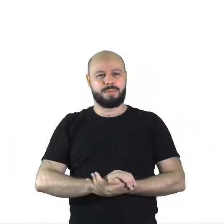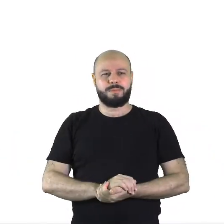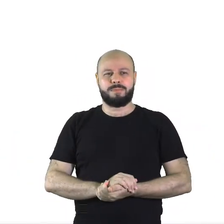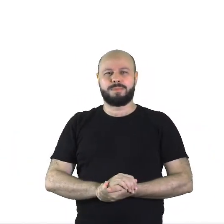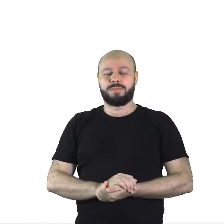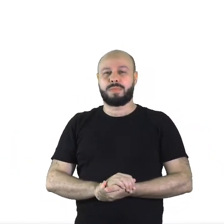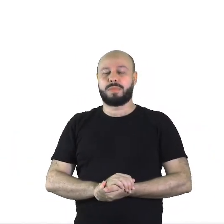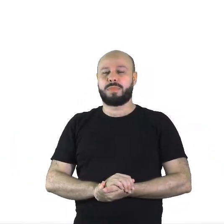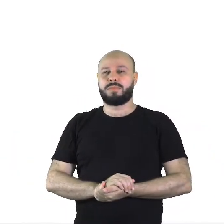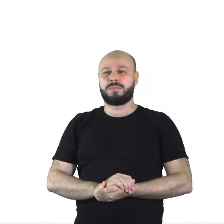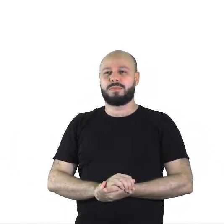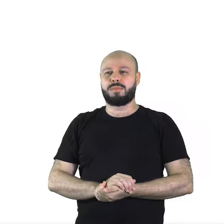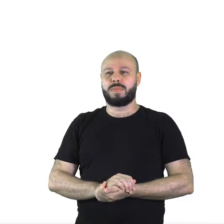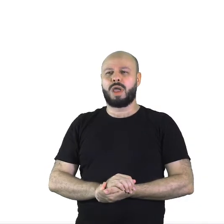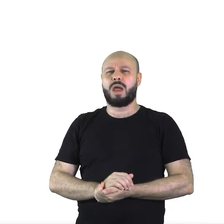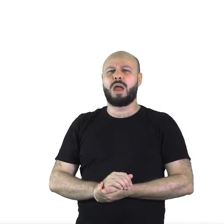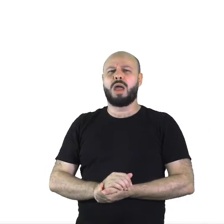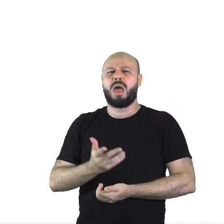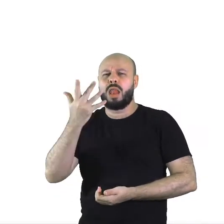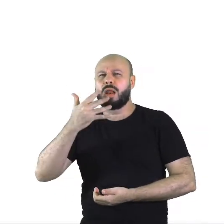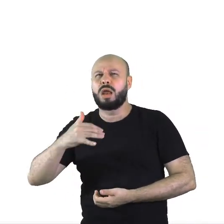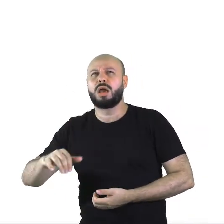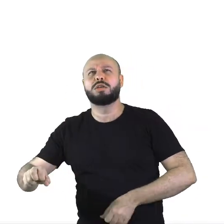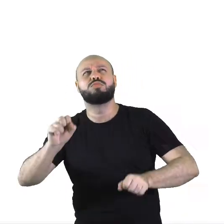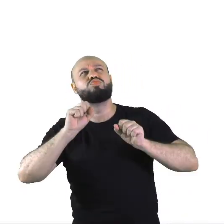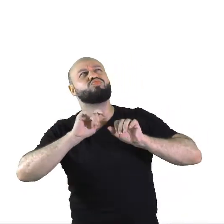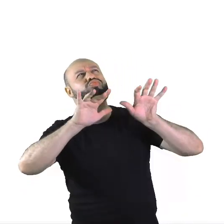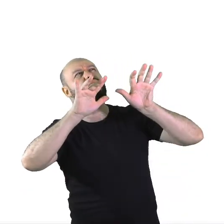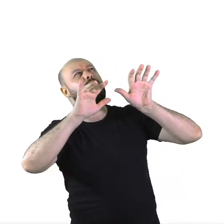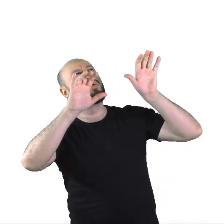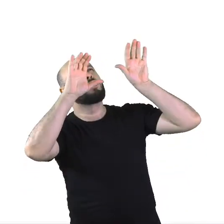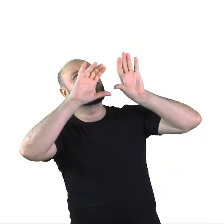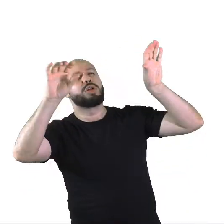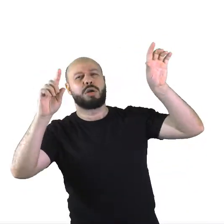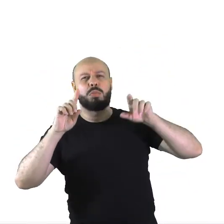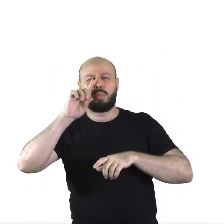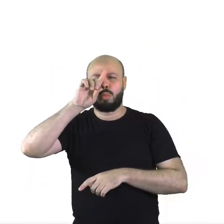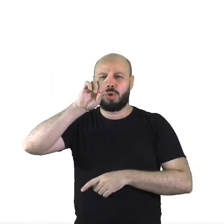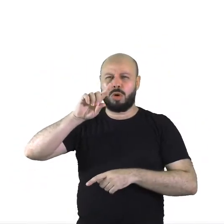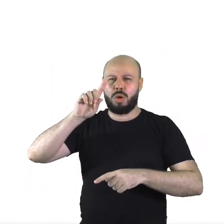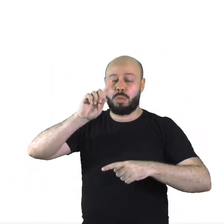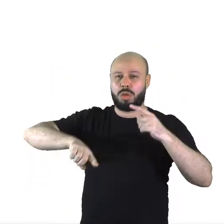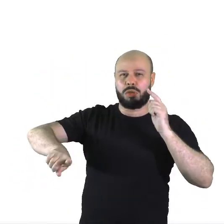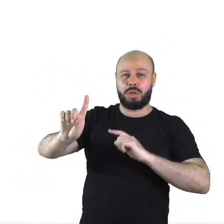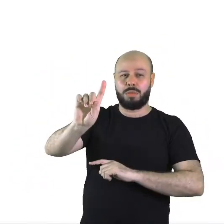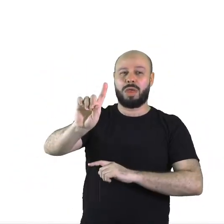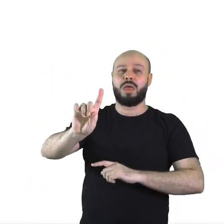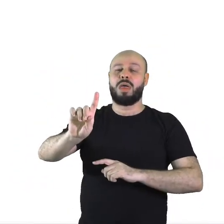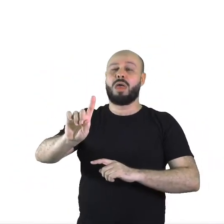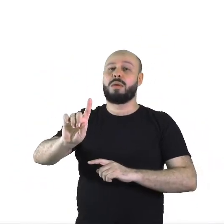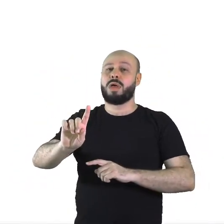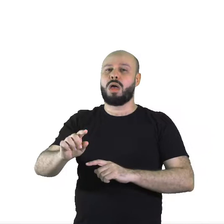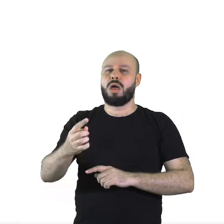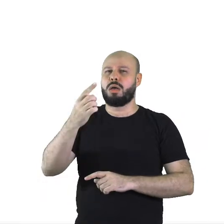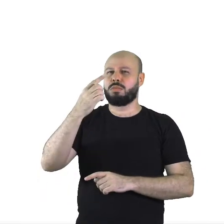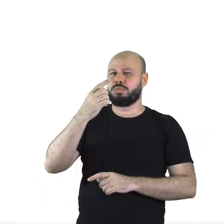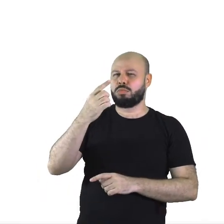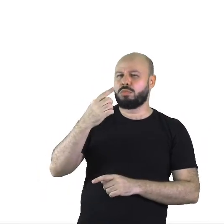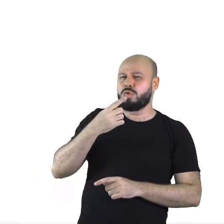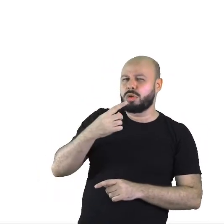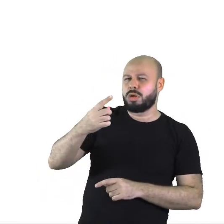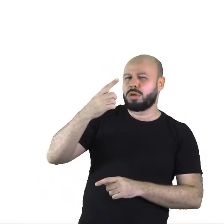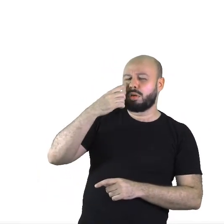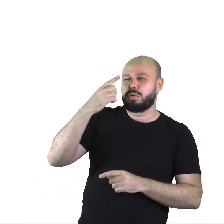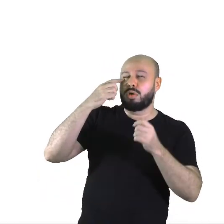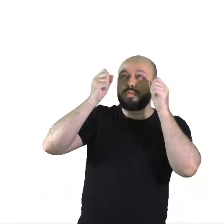As crianças olhavam o céu, não era proibido. A boca, o nariz, os olhos